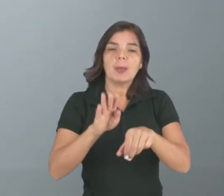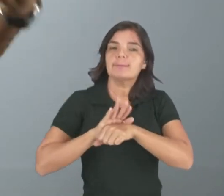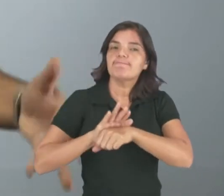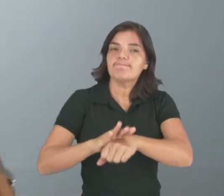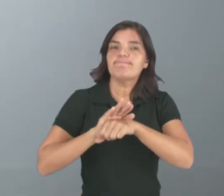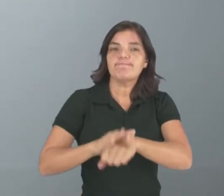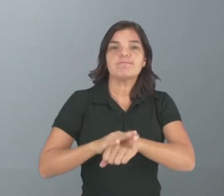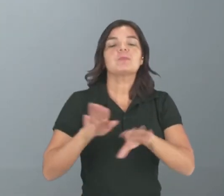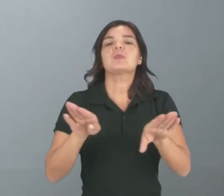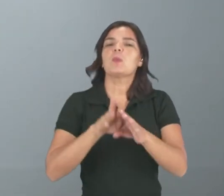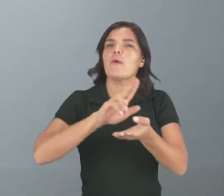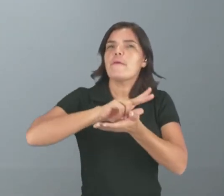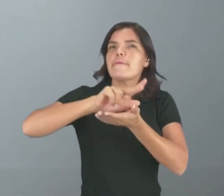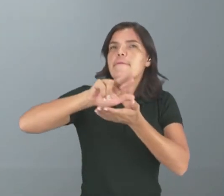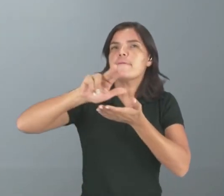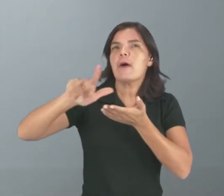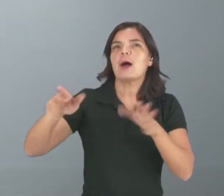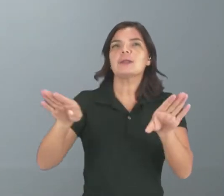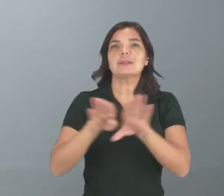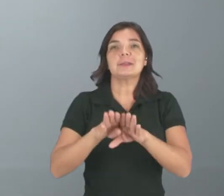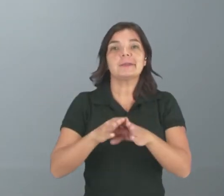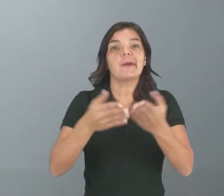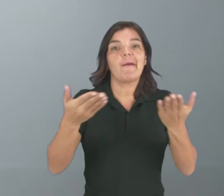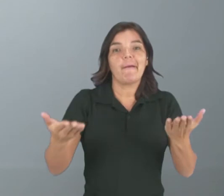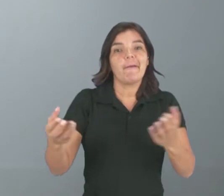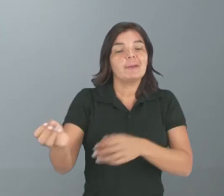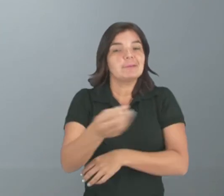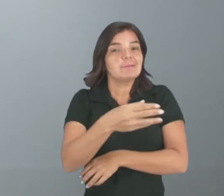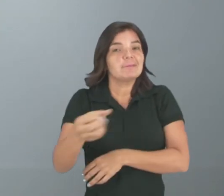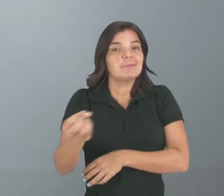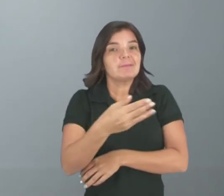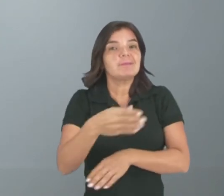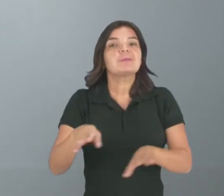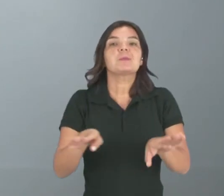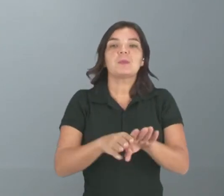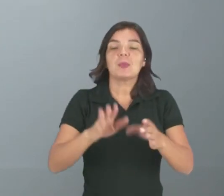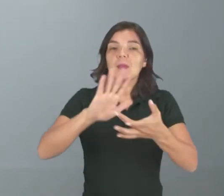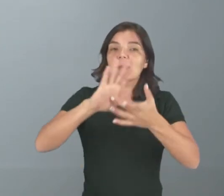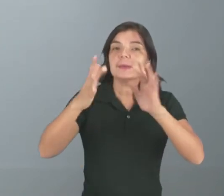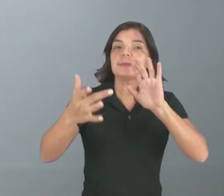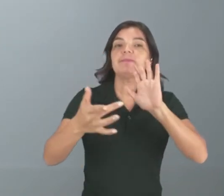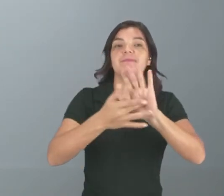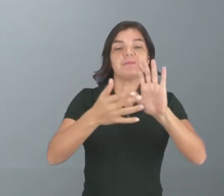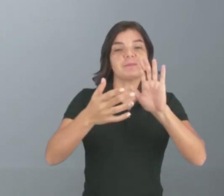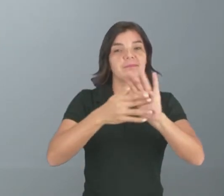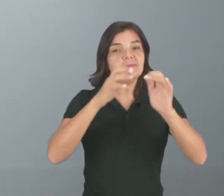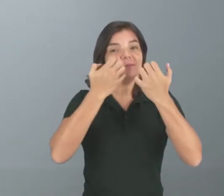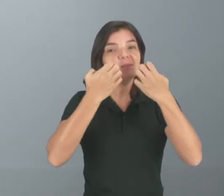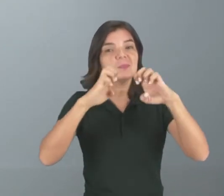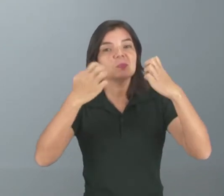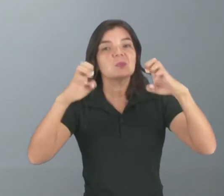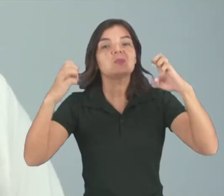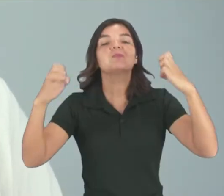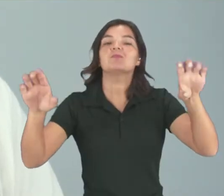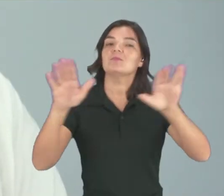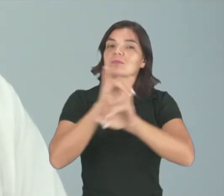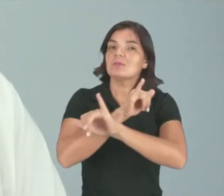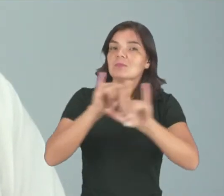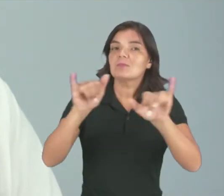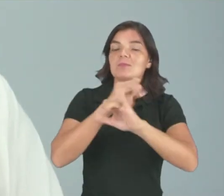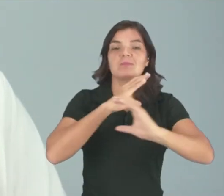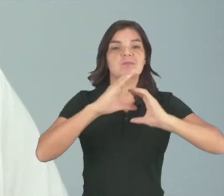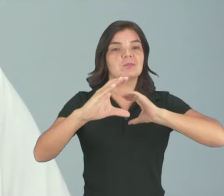pela escolástica, e aí está aí na modernidade esse Jesus sendo pregado, anunciado pelos meios